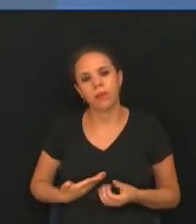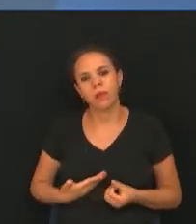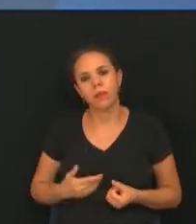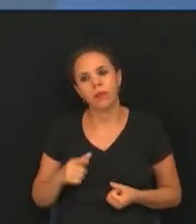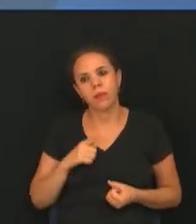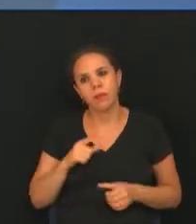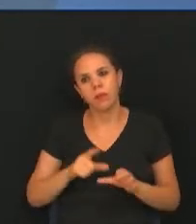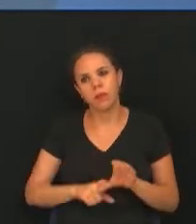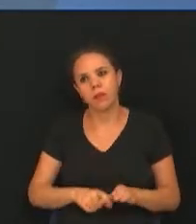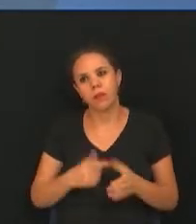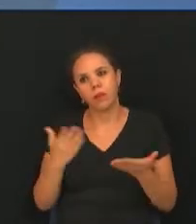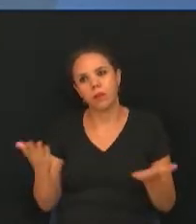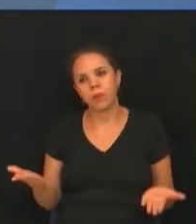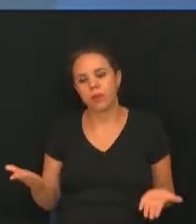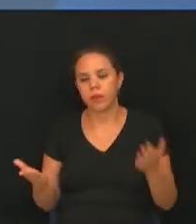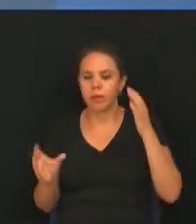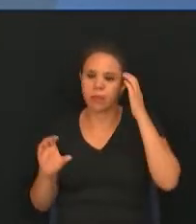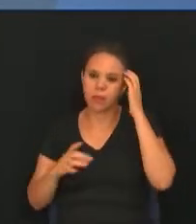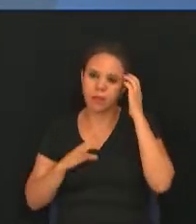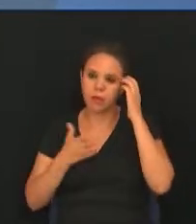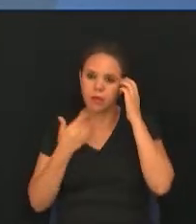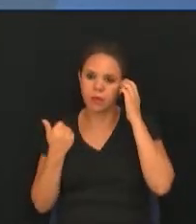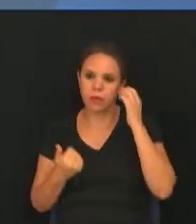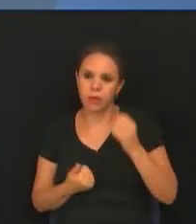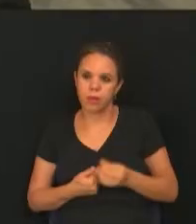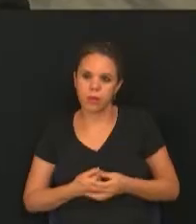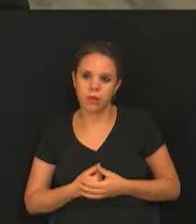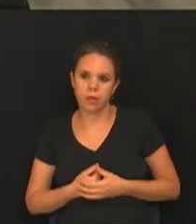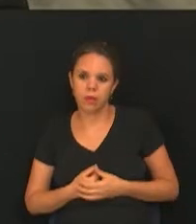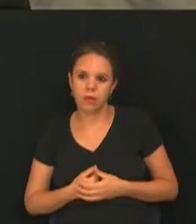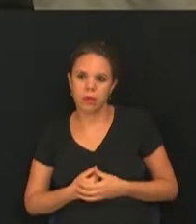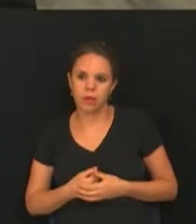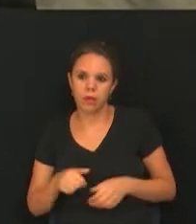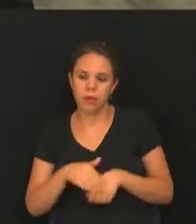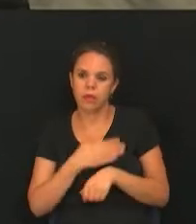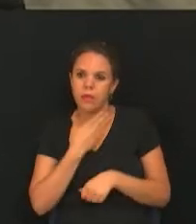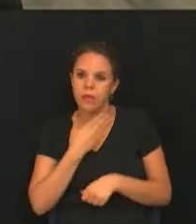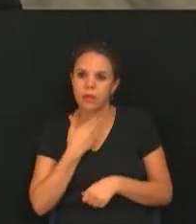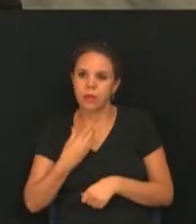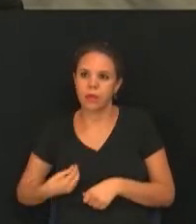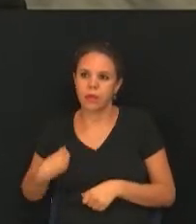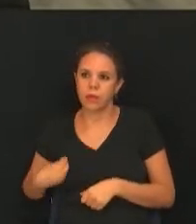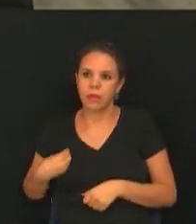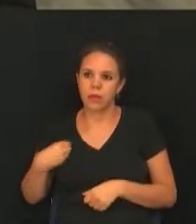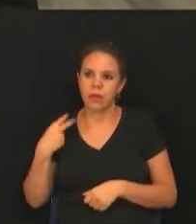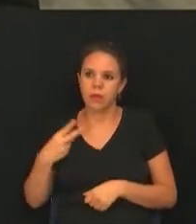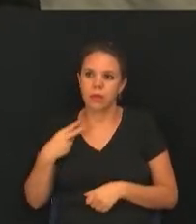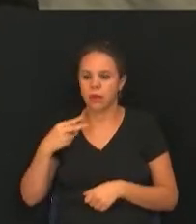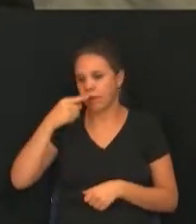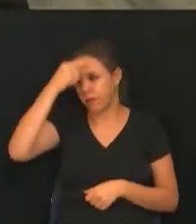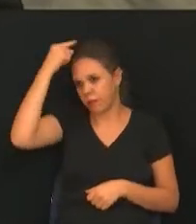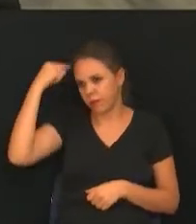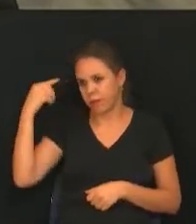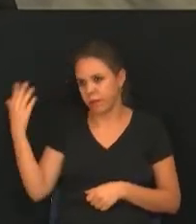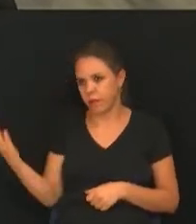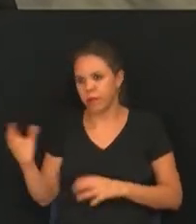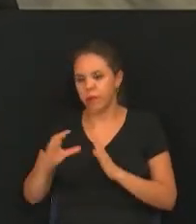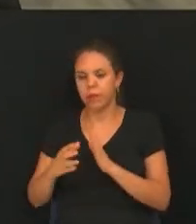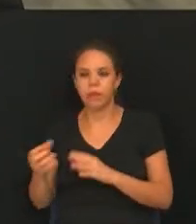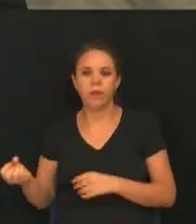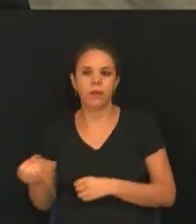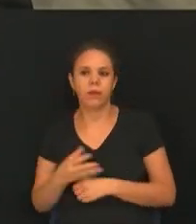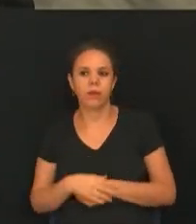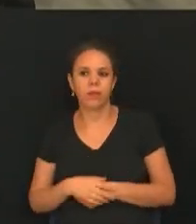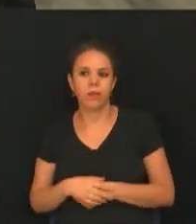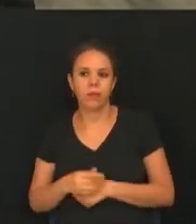de vocês para a cidade ficar cada vez melhor. Tá aí, a gente conversou então ao vivo com o vereador Paulo Gaspar, do Partido Novo. Vereador,